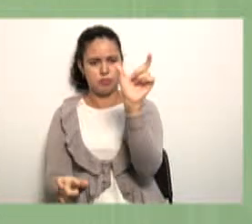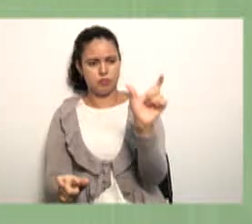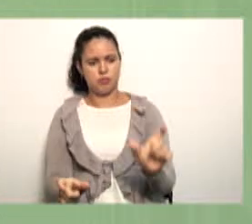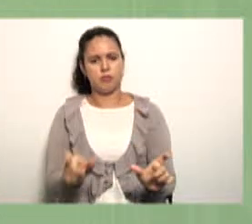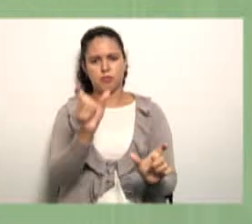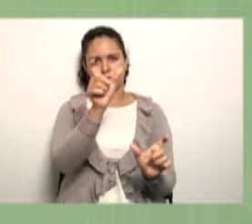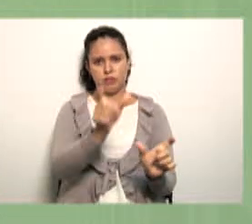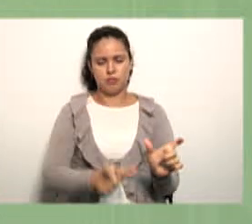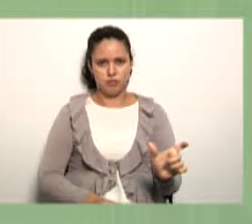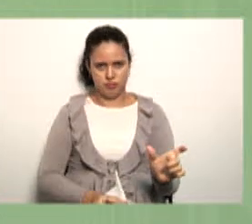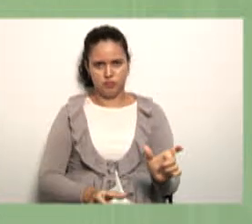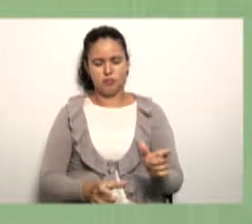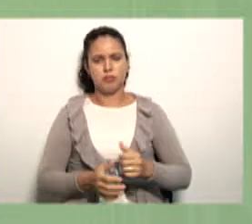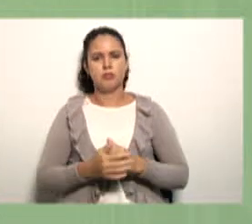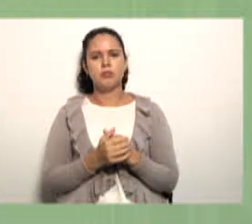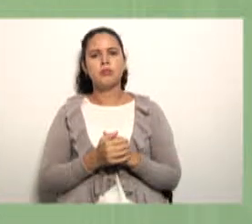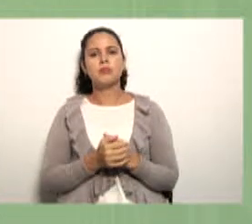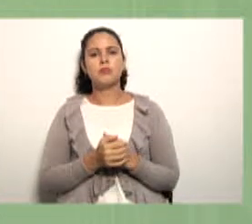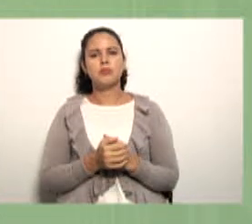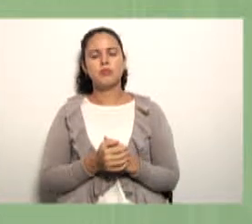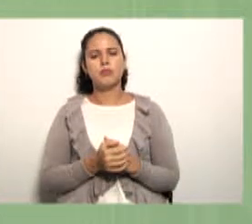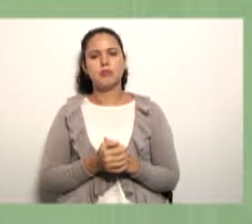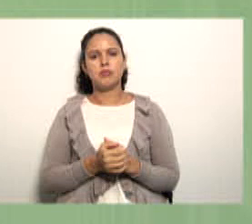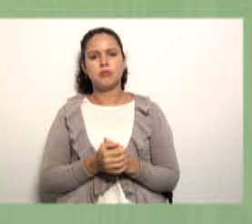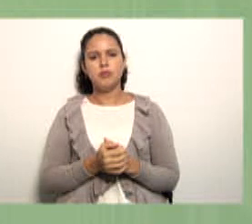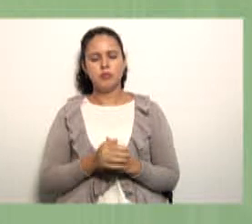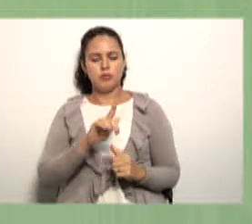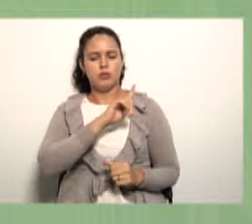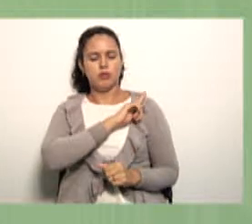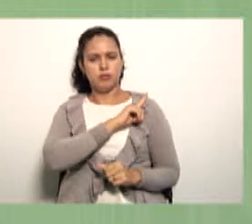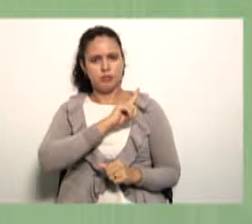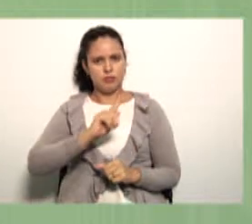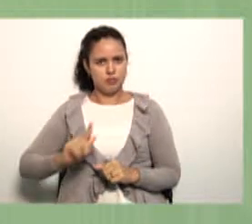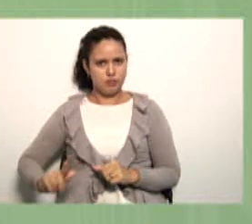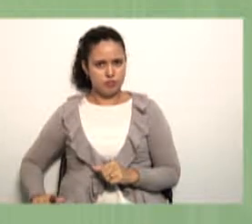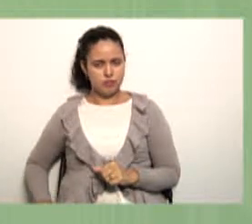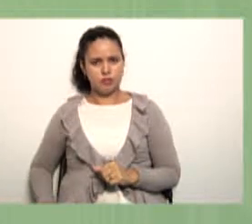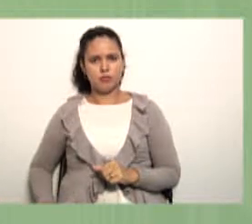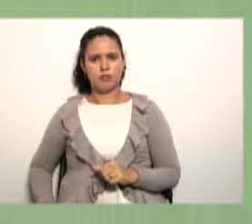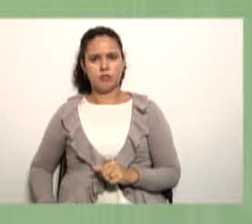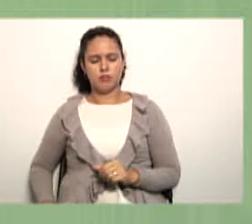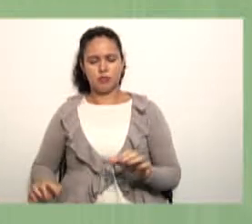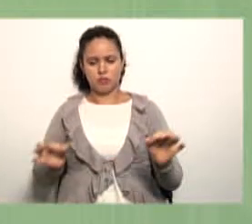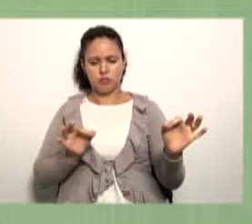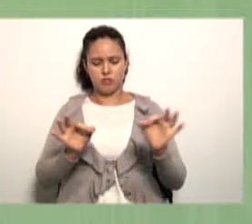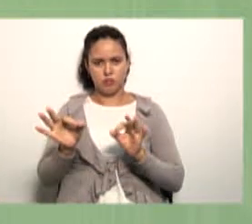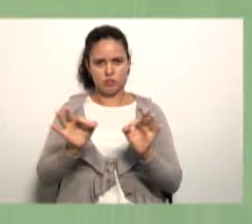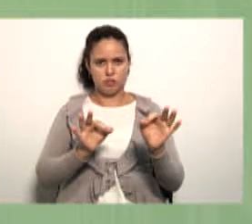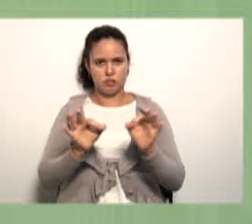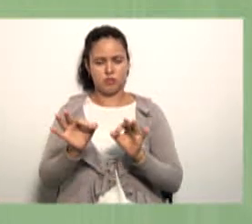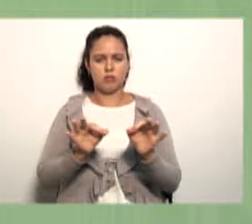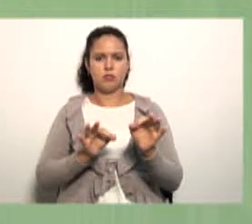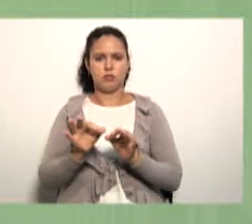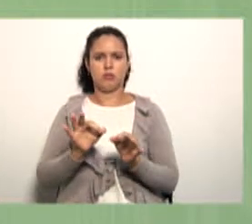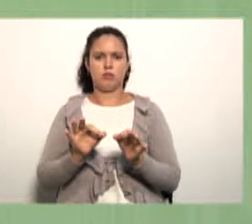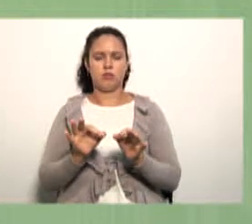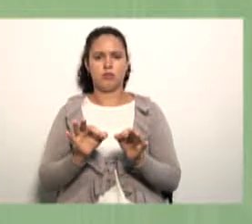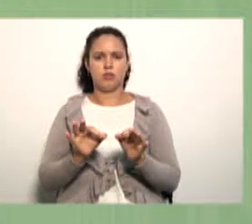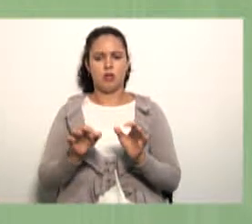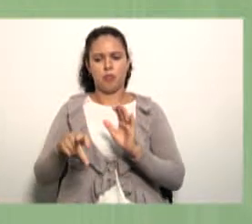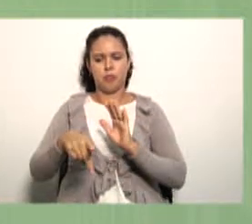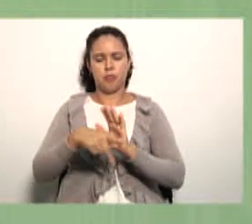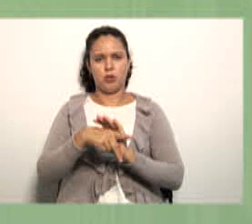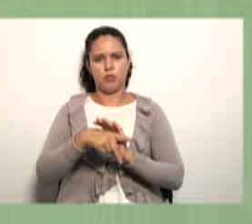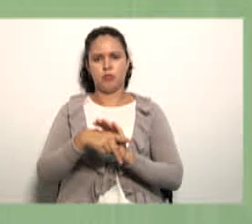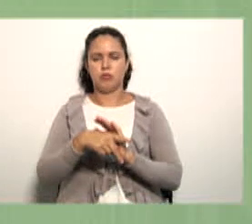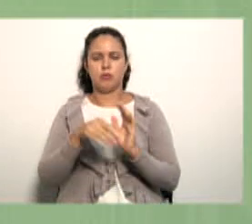chamar indivíduos, vai chamar famílias. Os governos e a organização não governamental. Podem ser as